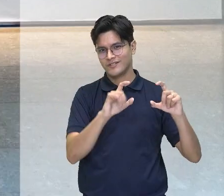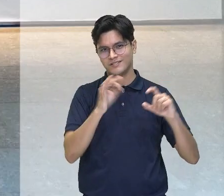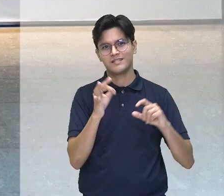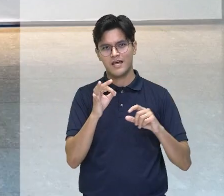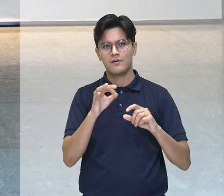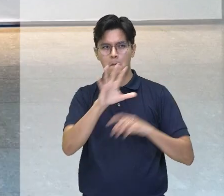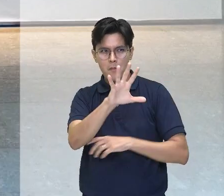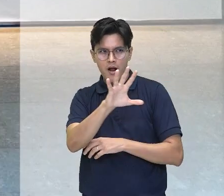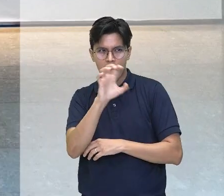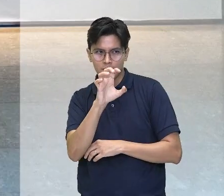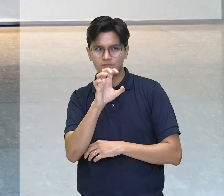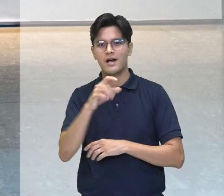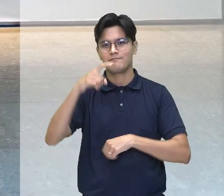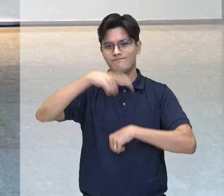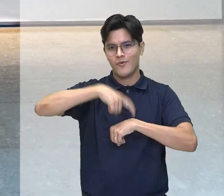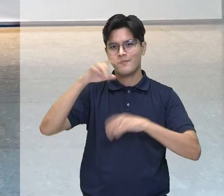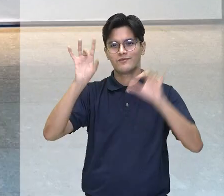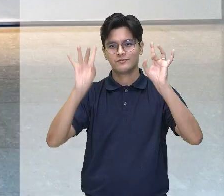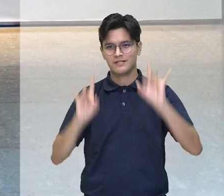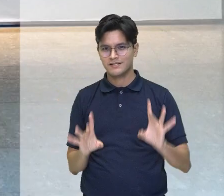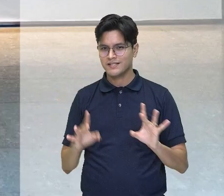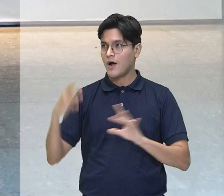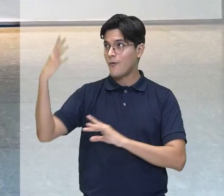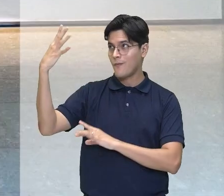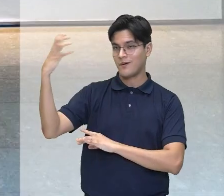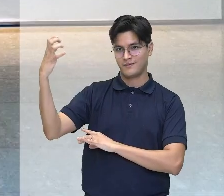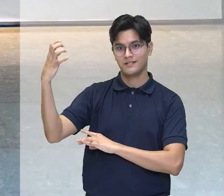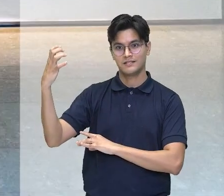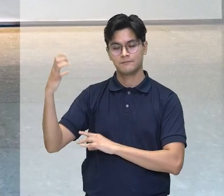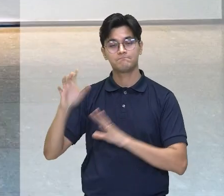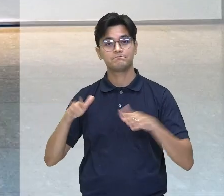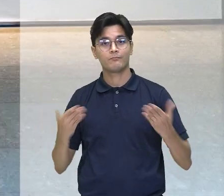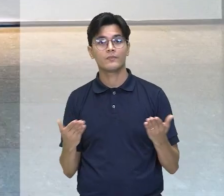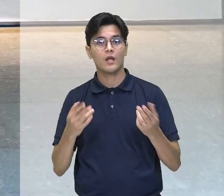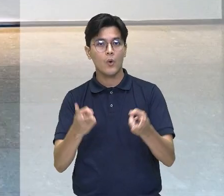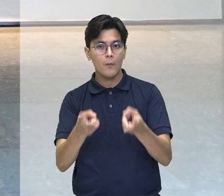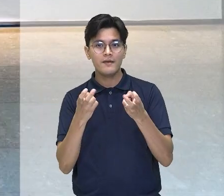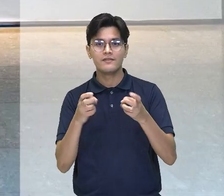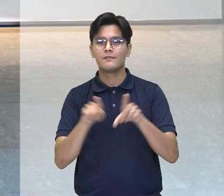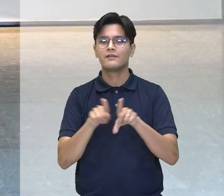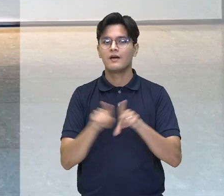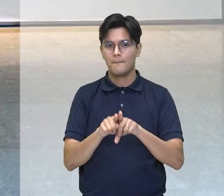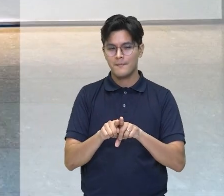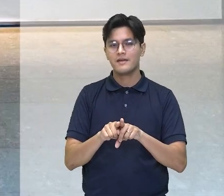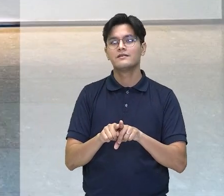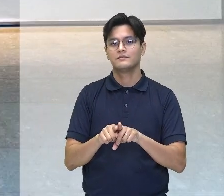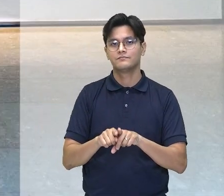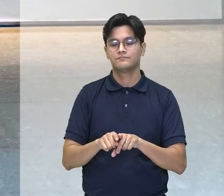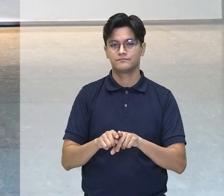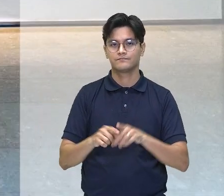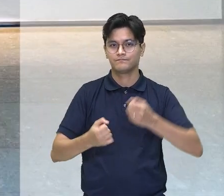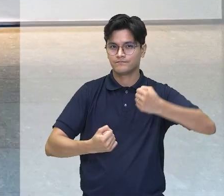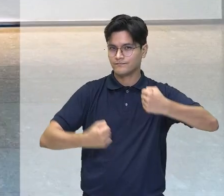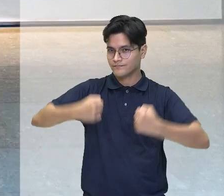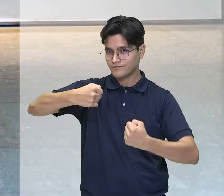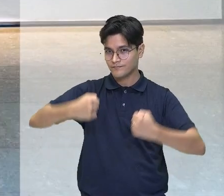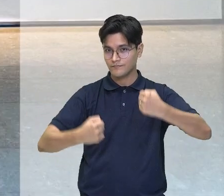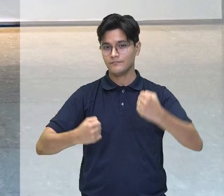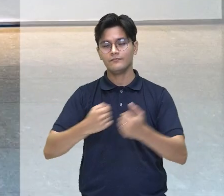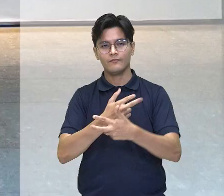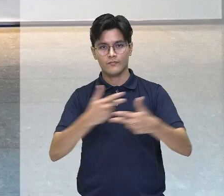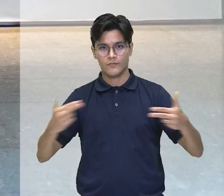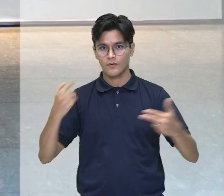está registrando. Temos também aí, percebam, a evolução dos automóveis. Então, os